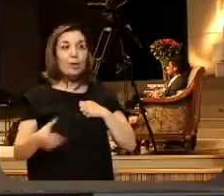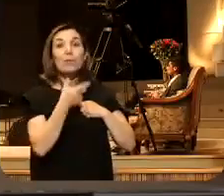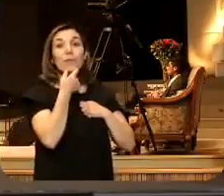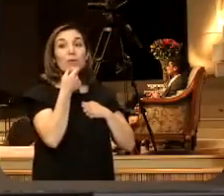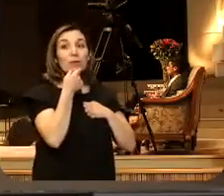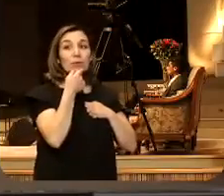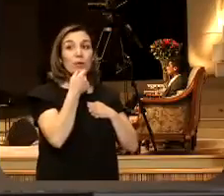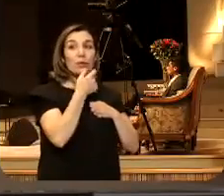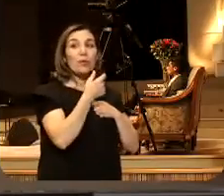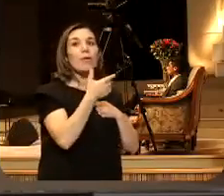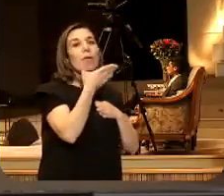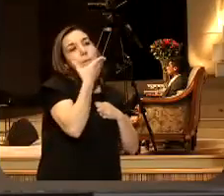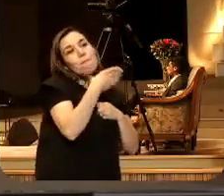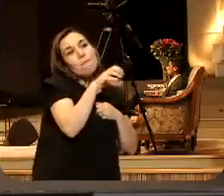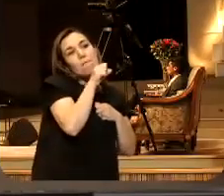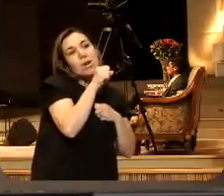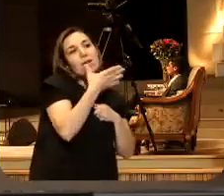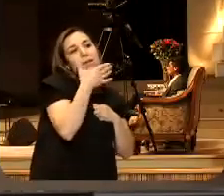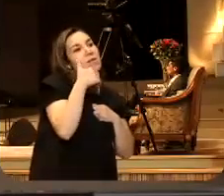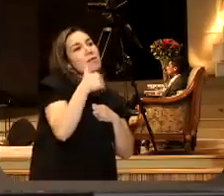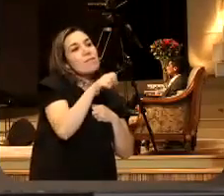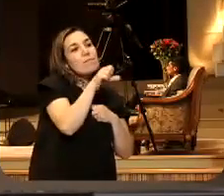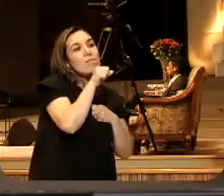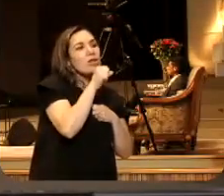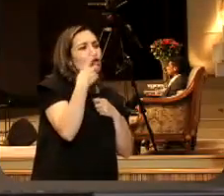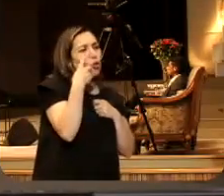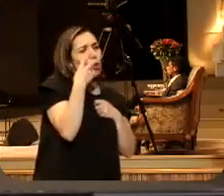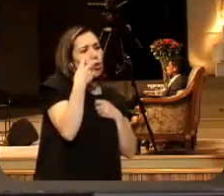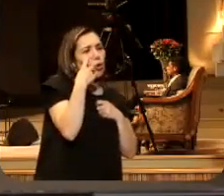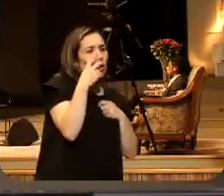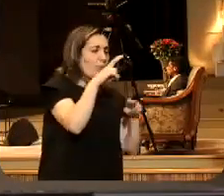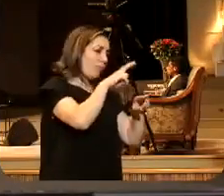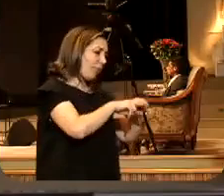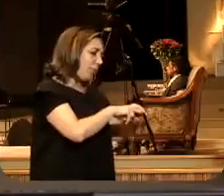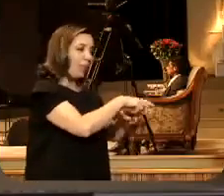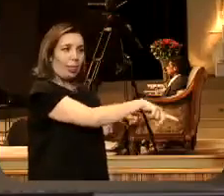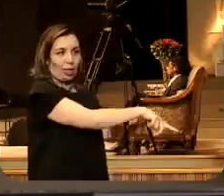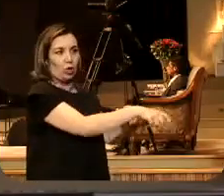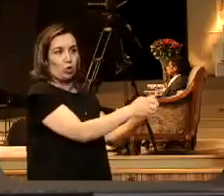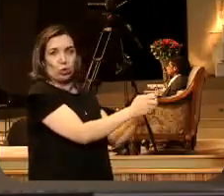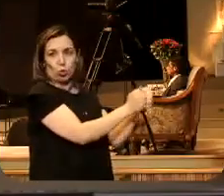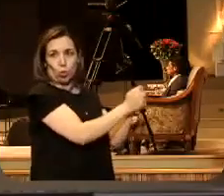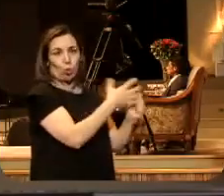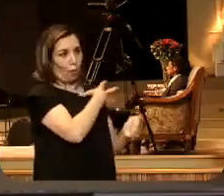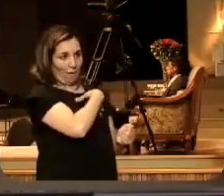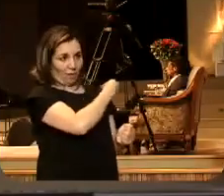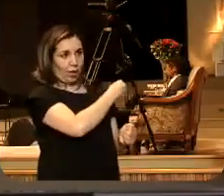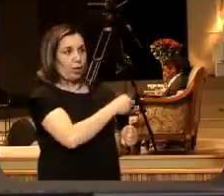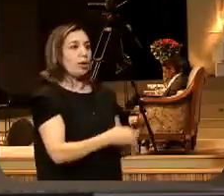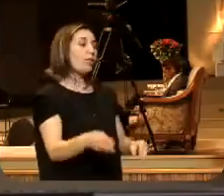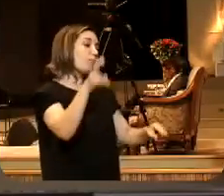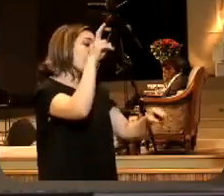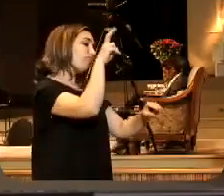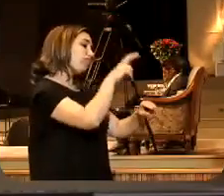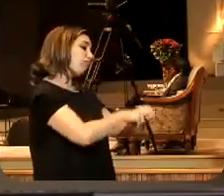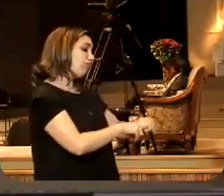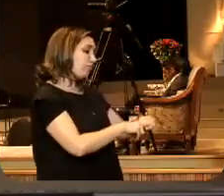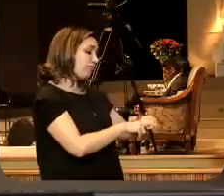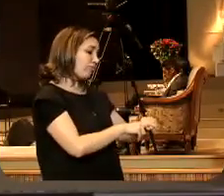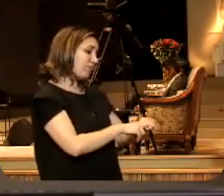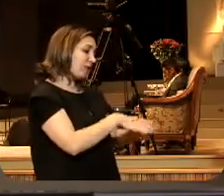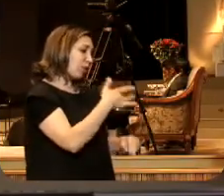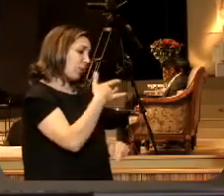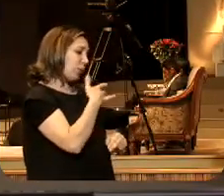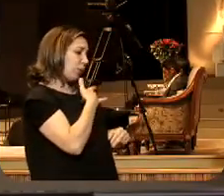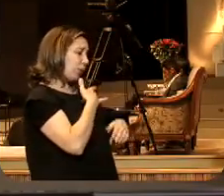pai e da mãe, que choravam muito e que viviam aquele momento de muita dor. E a gente não precisa